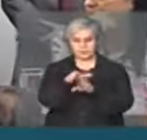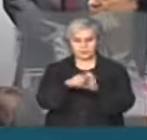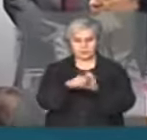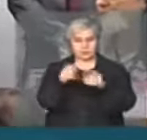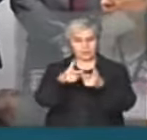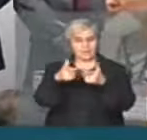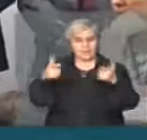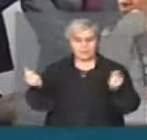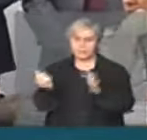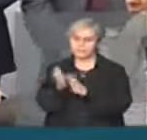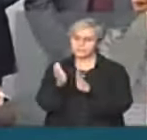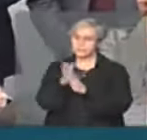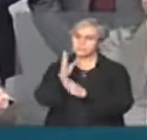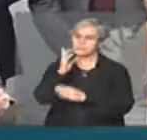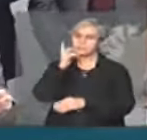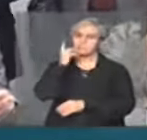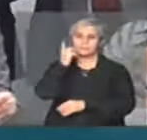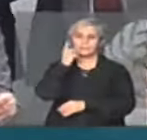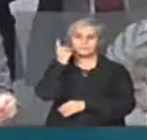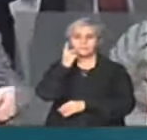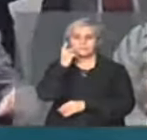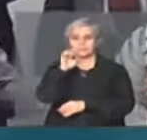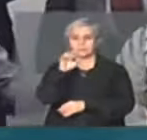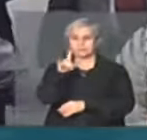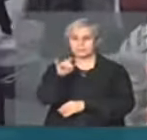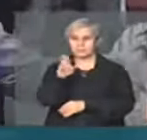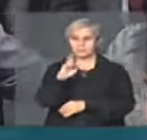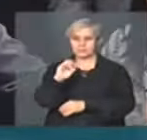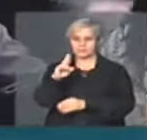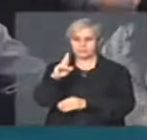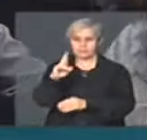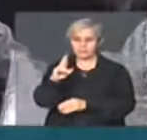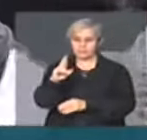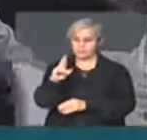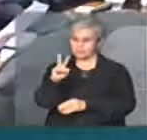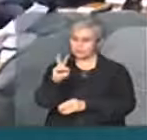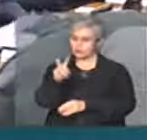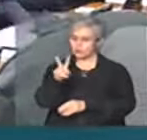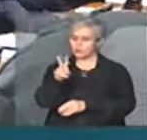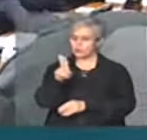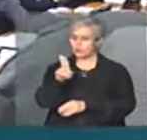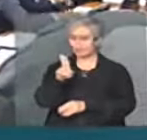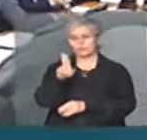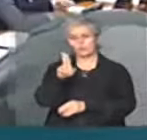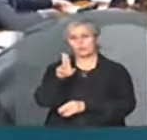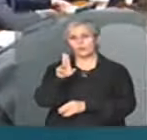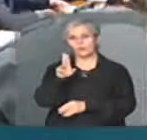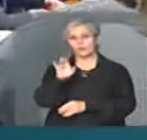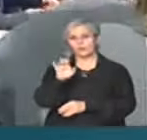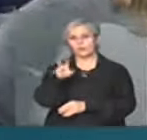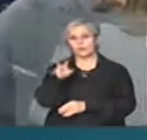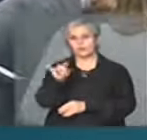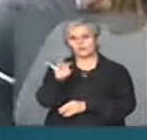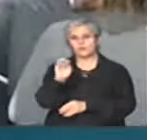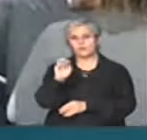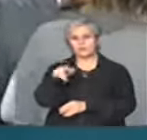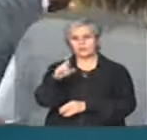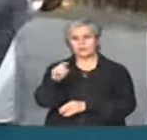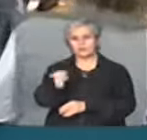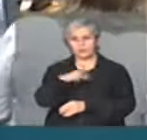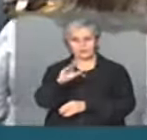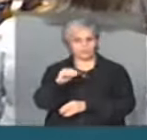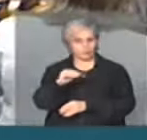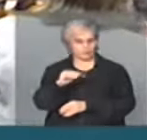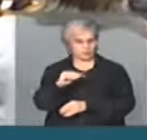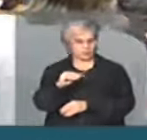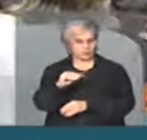Parabenizar o deputado, o destaque é a parabenizar o deputado Everton Rocha. E para poder encerrar, pedir aqui